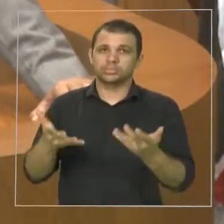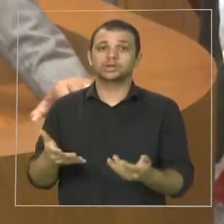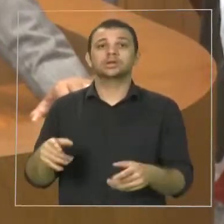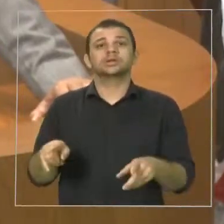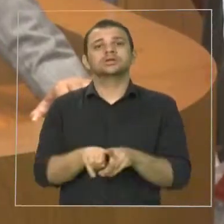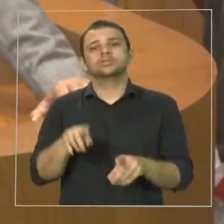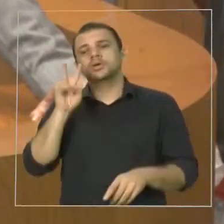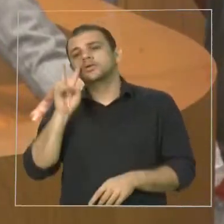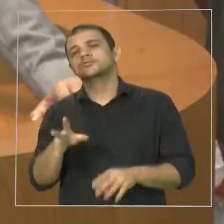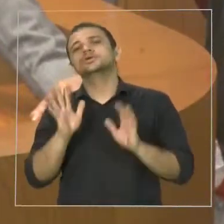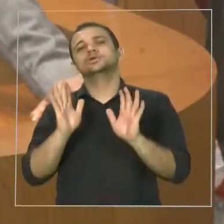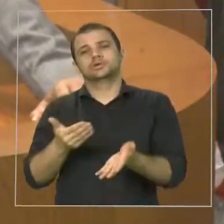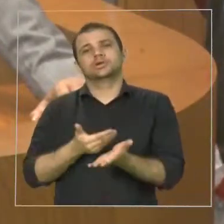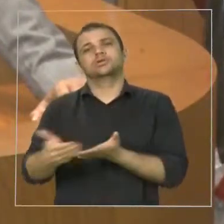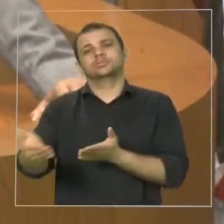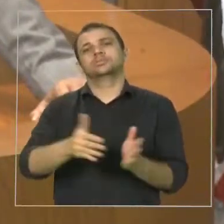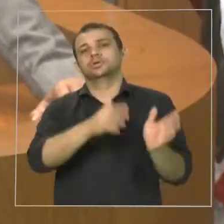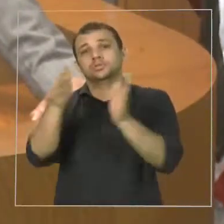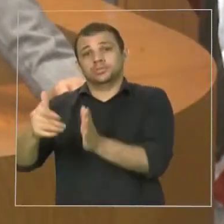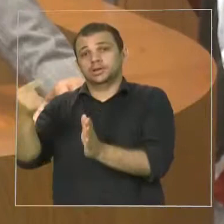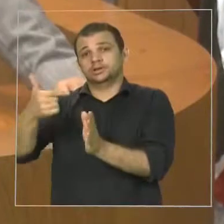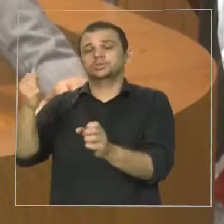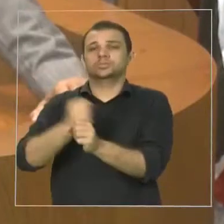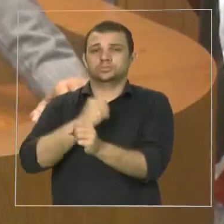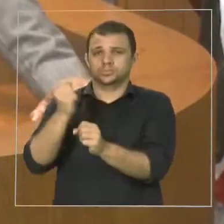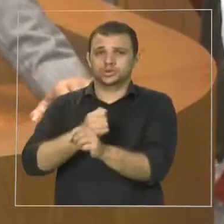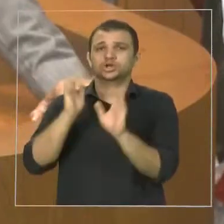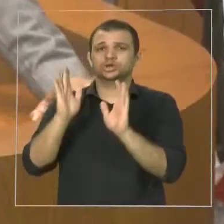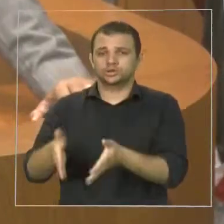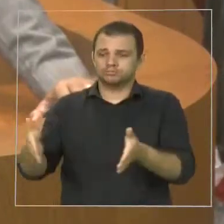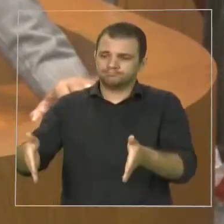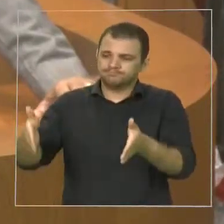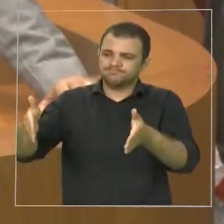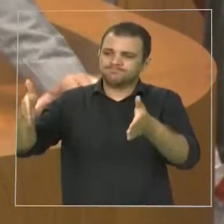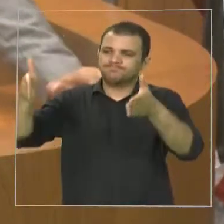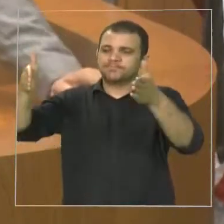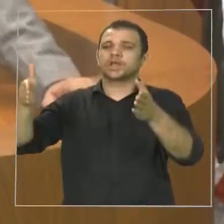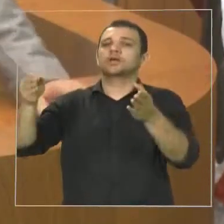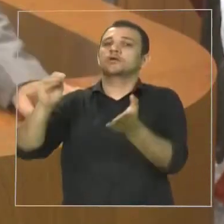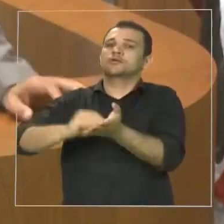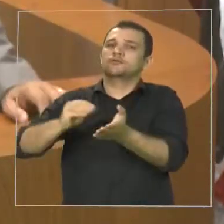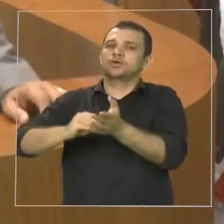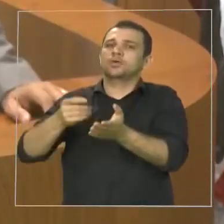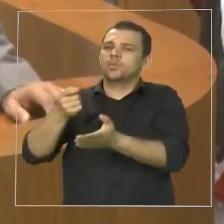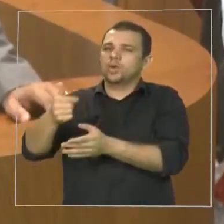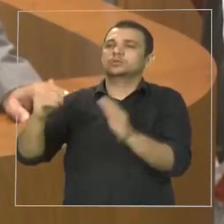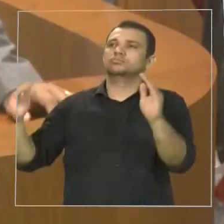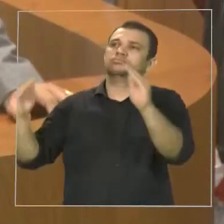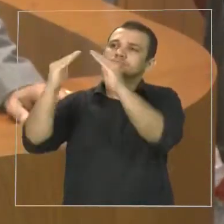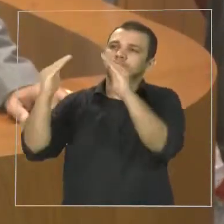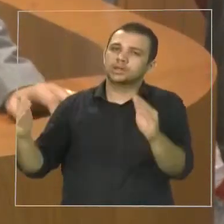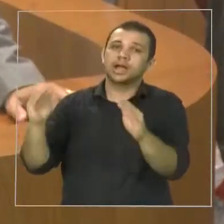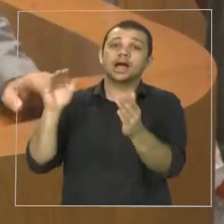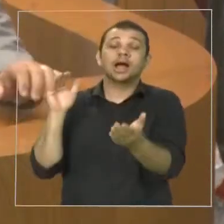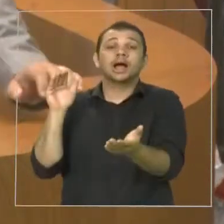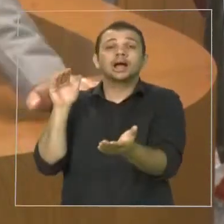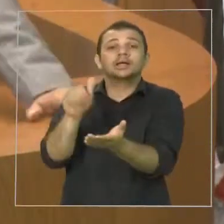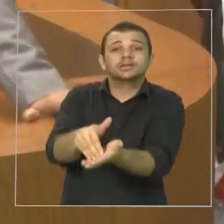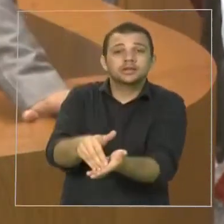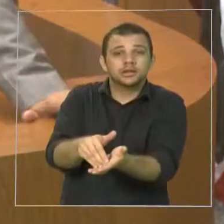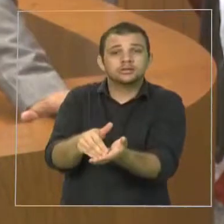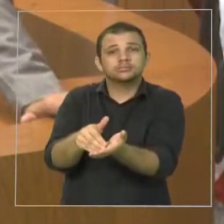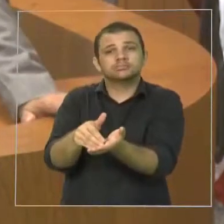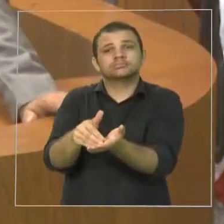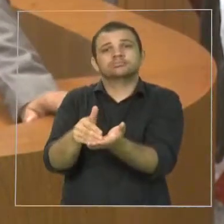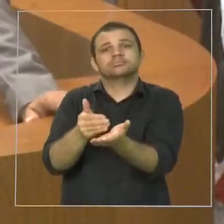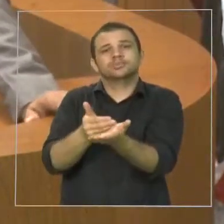todas levantadas, já em quase da sua totalidade, para que se recebesse antes do final do ano, antes do